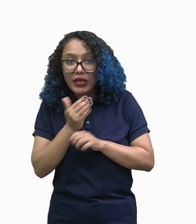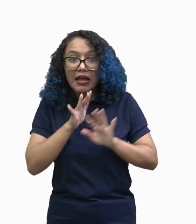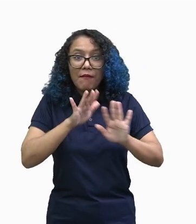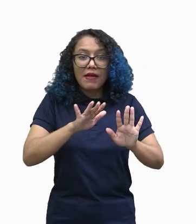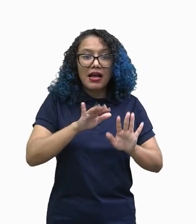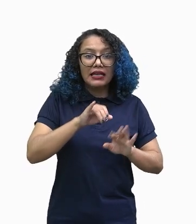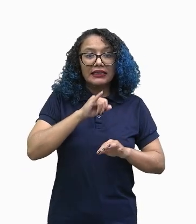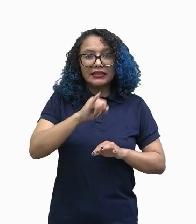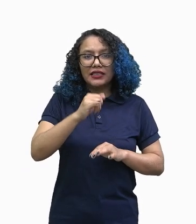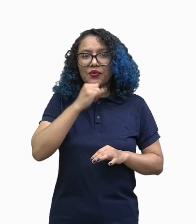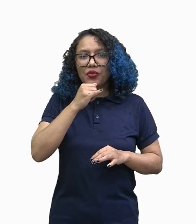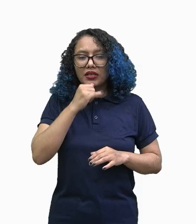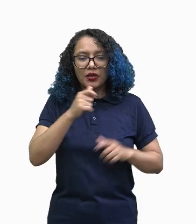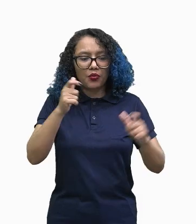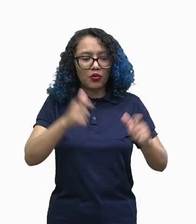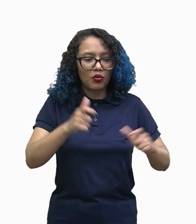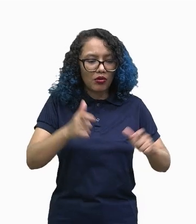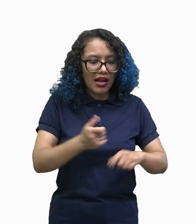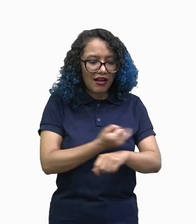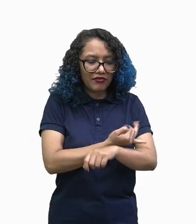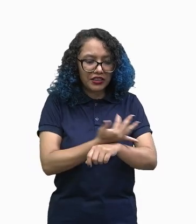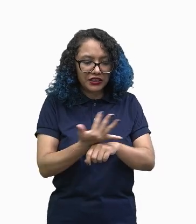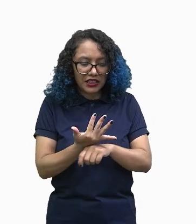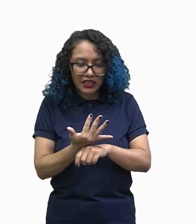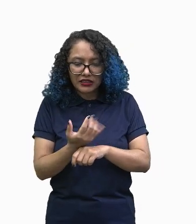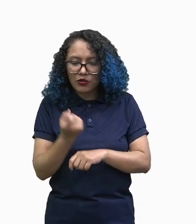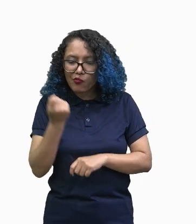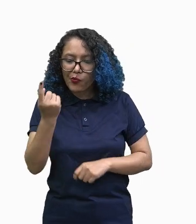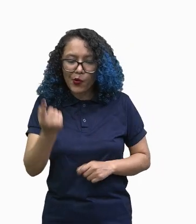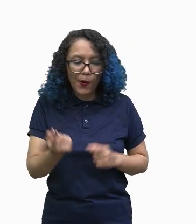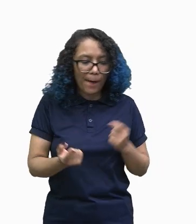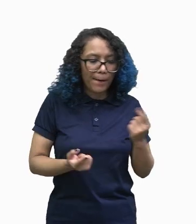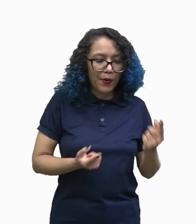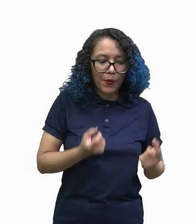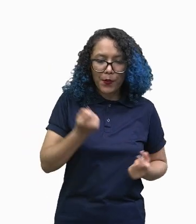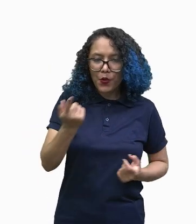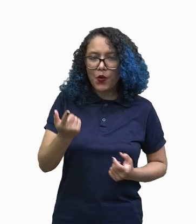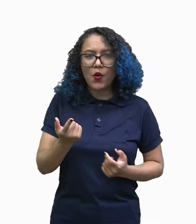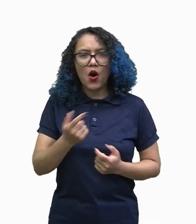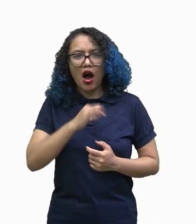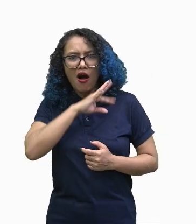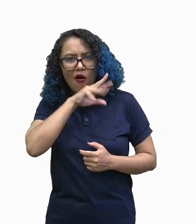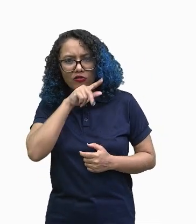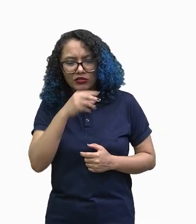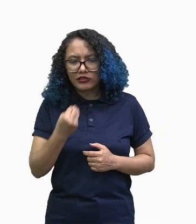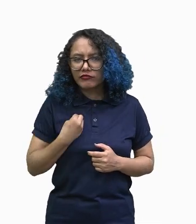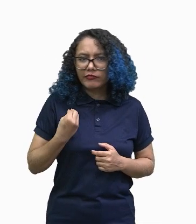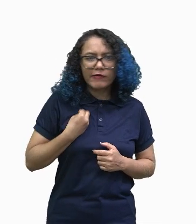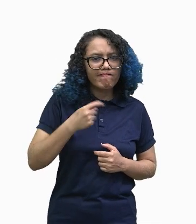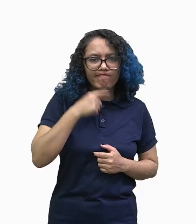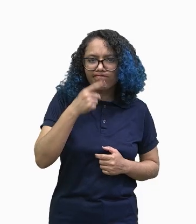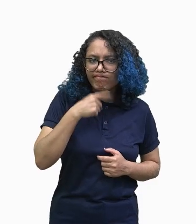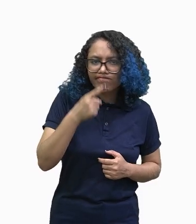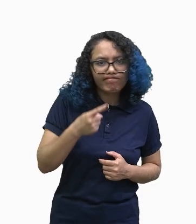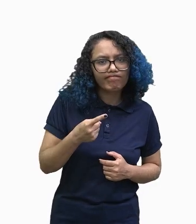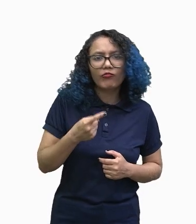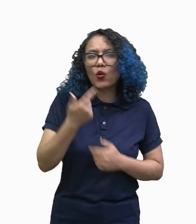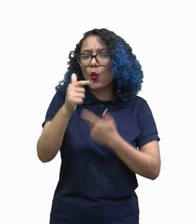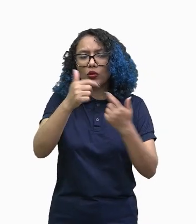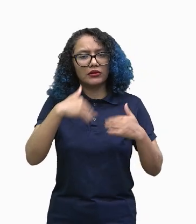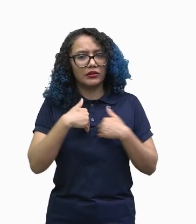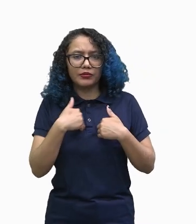numa região, ali não dá para abrigar uma onça, por exemplo, verdade. ou outros animais, né? Então é isso